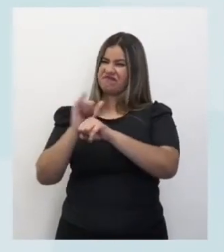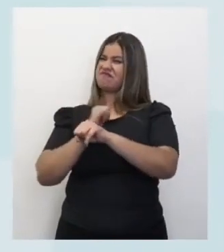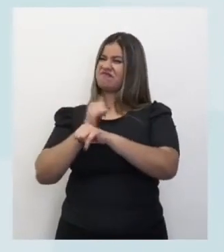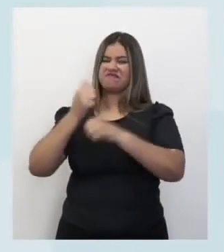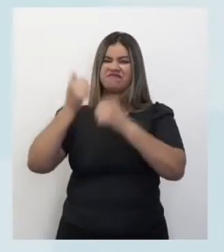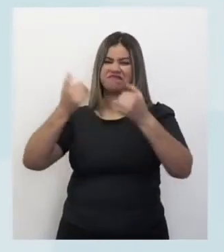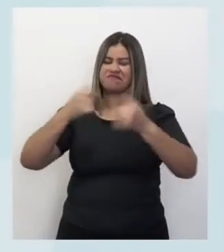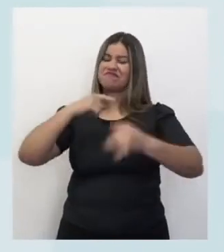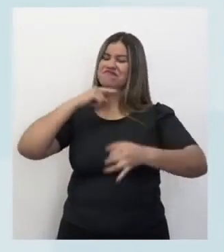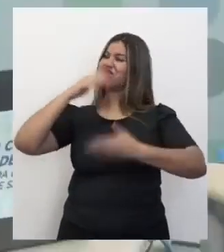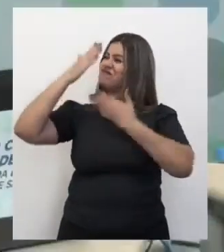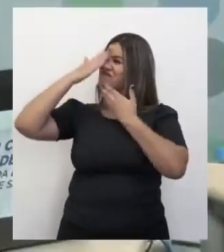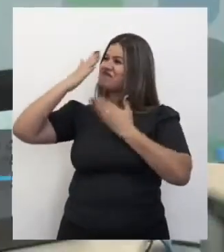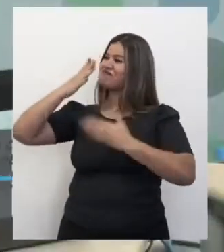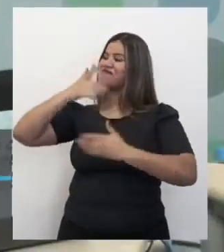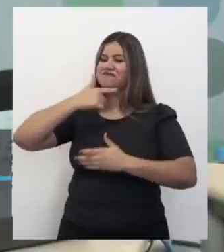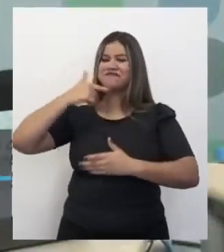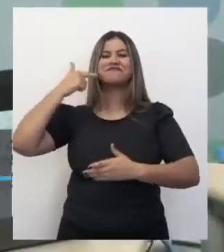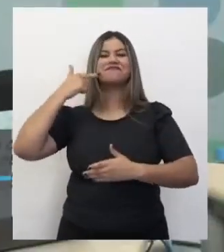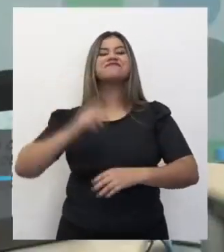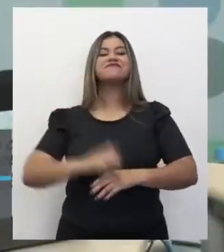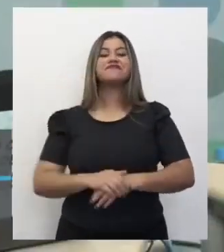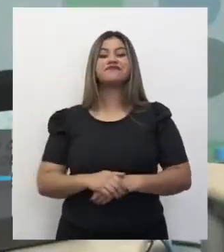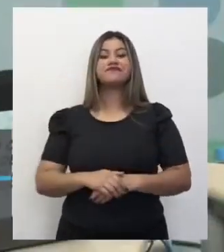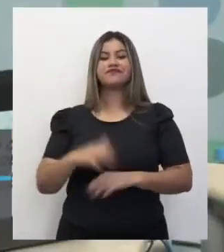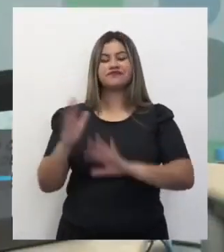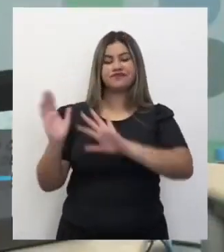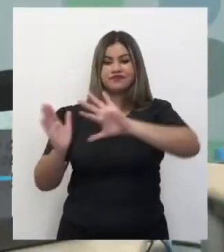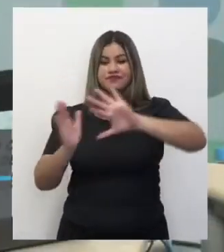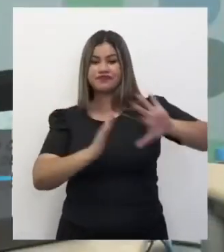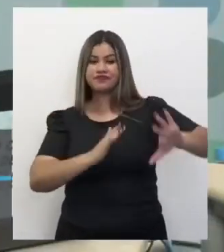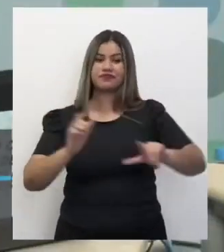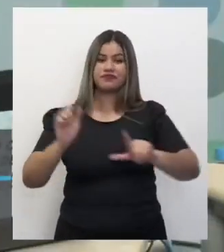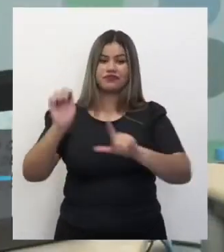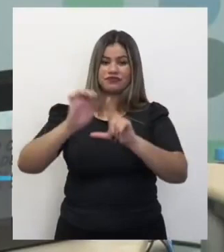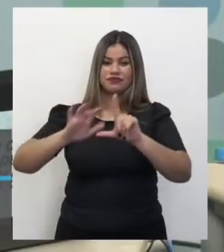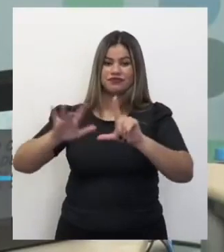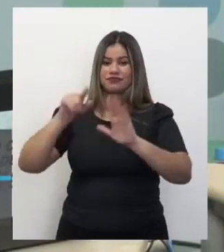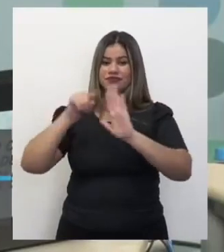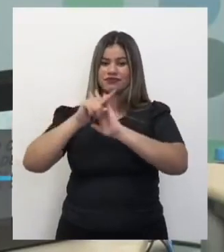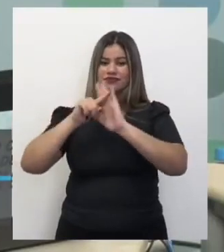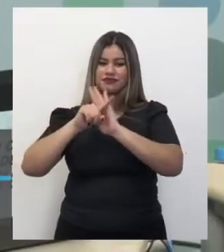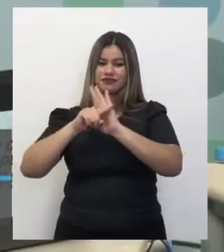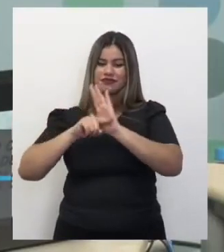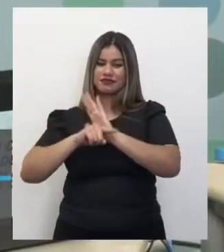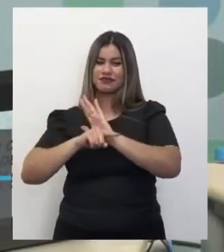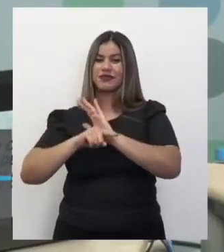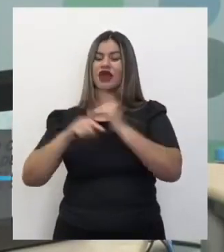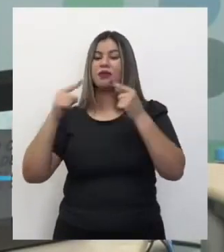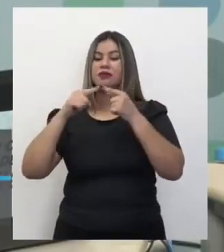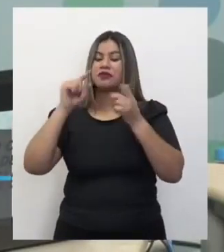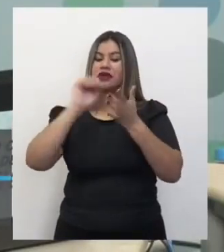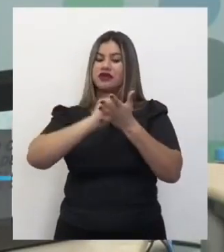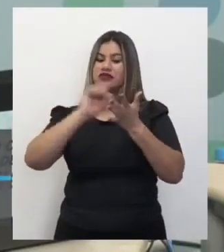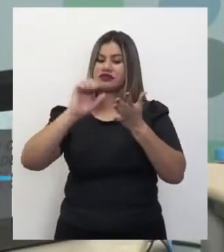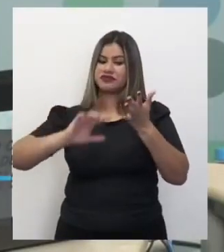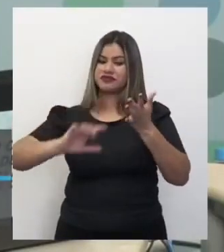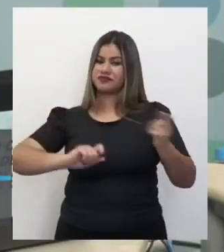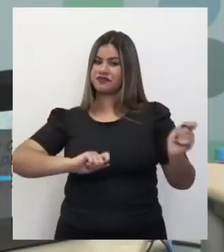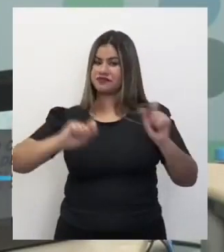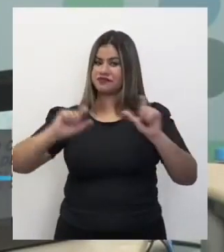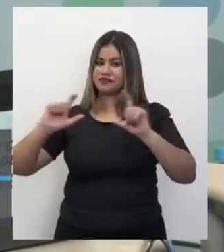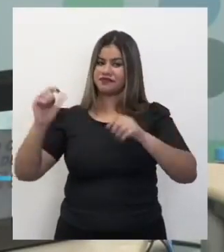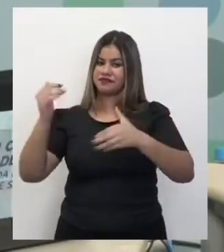obrigada. Analisando imagens agora, ó. Agora a gente vai fazer uma atividade. Pode mudar para mim?